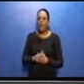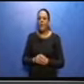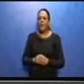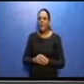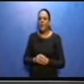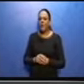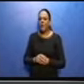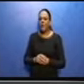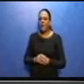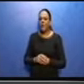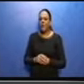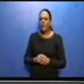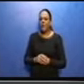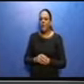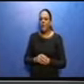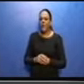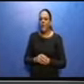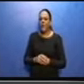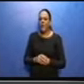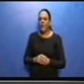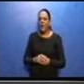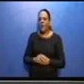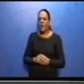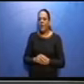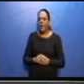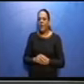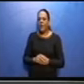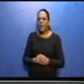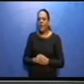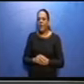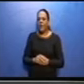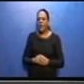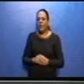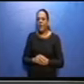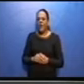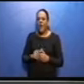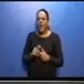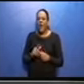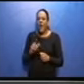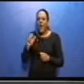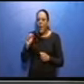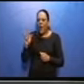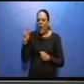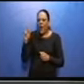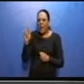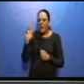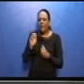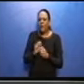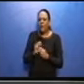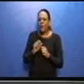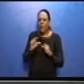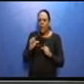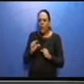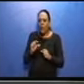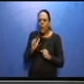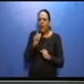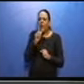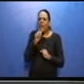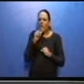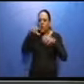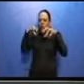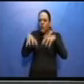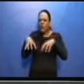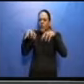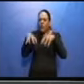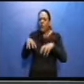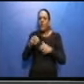maior amplitude térmica, né? Ou seja, são regiões que têm uma menor umidade do ar. Então, a diferença entre a temperatura média mínima